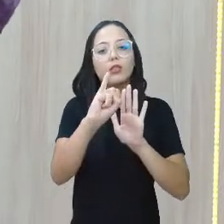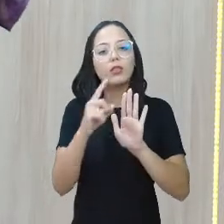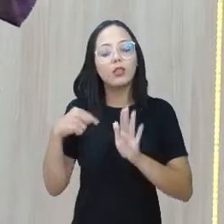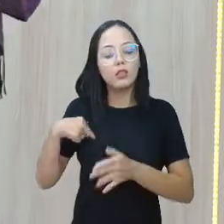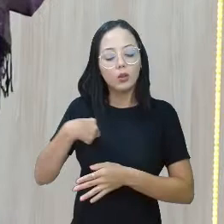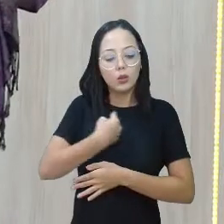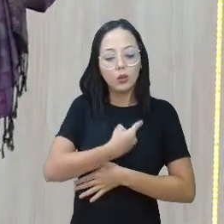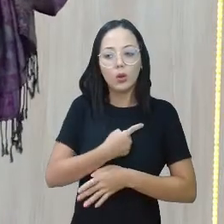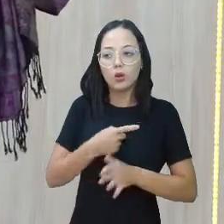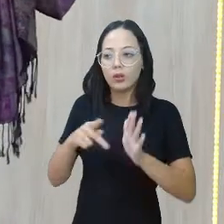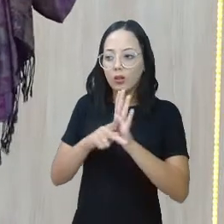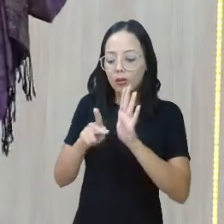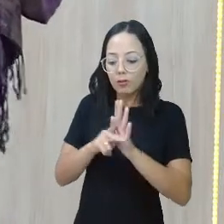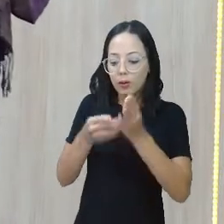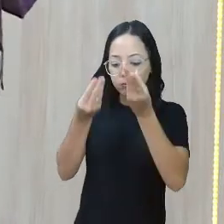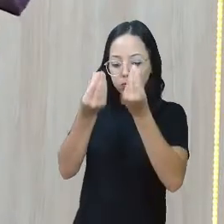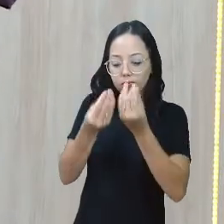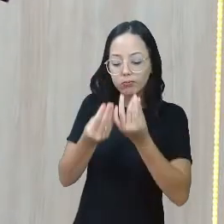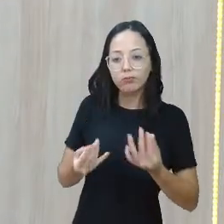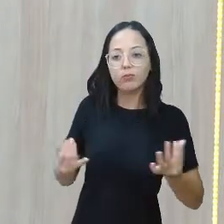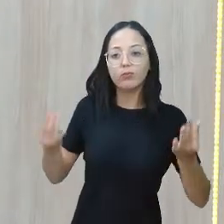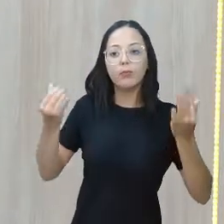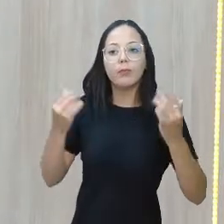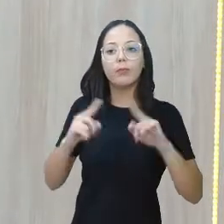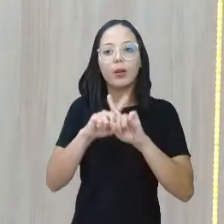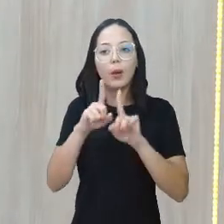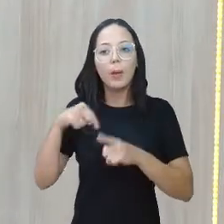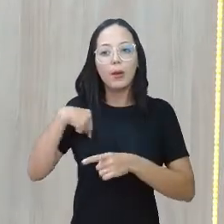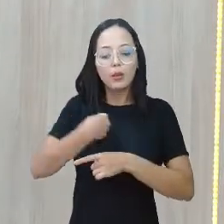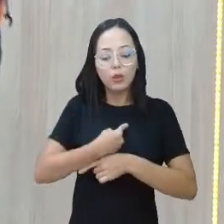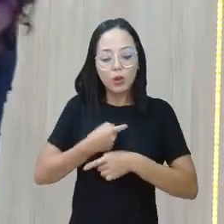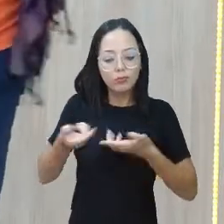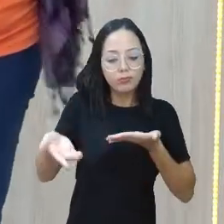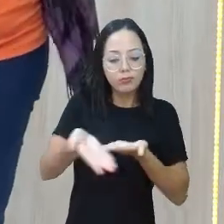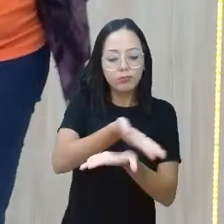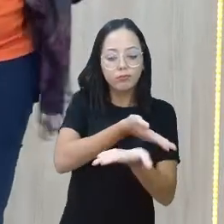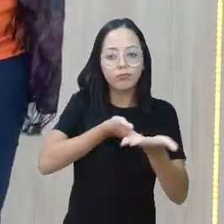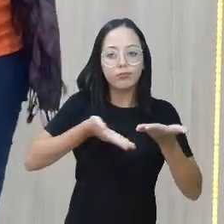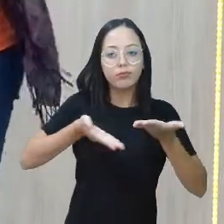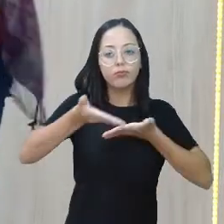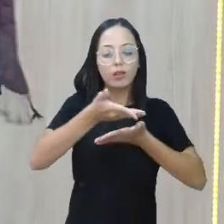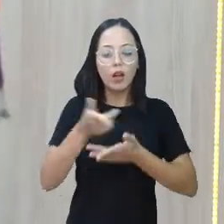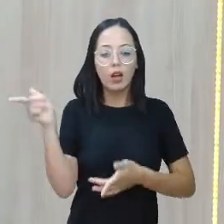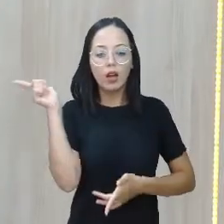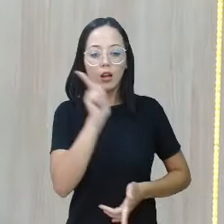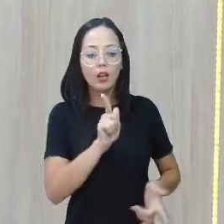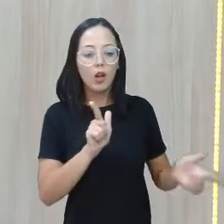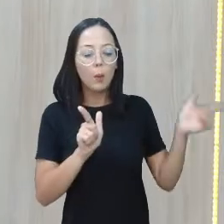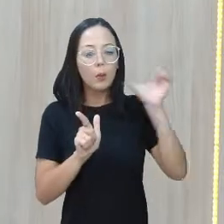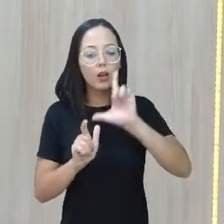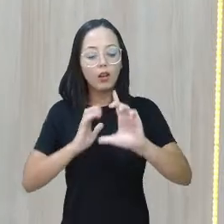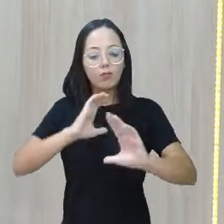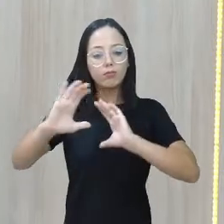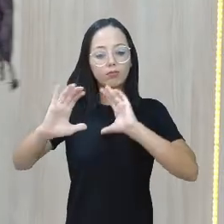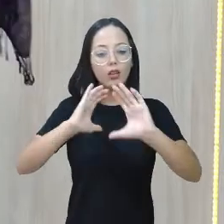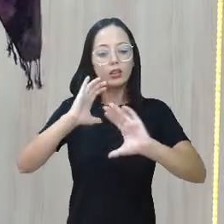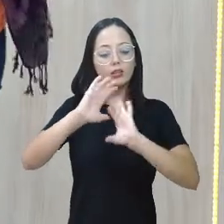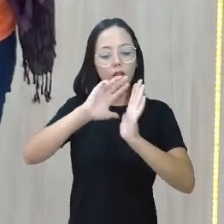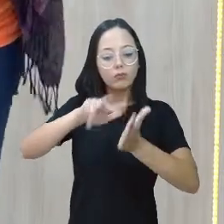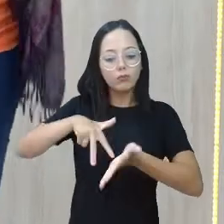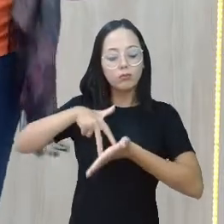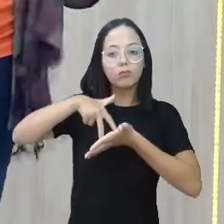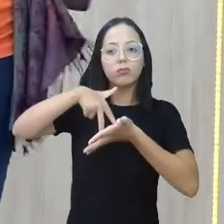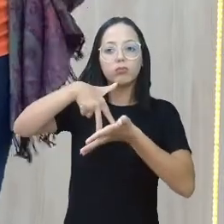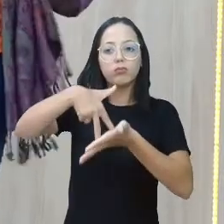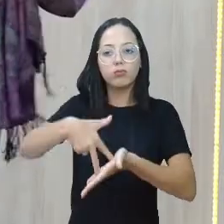nas ruas, ônibus, construções, caminhando e cantando e